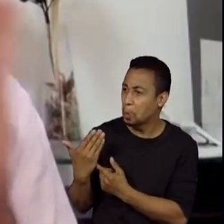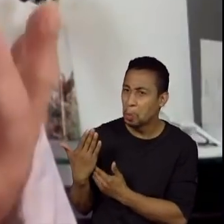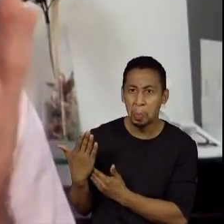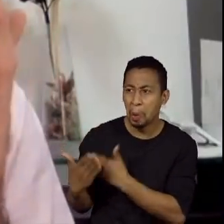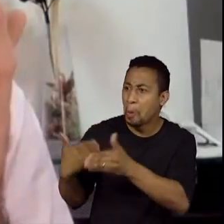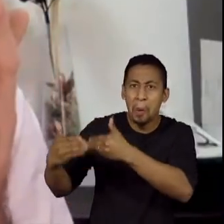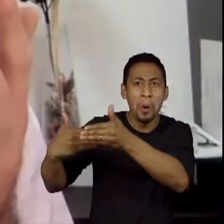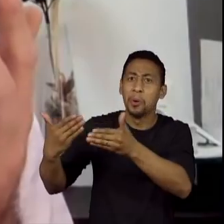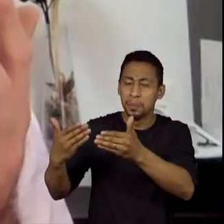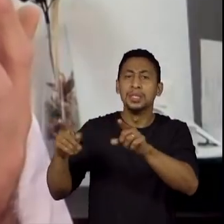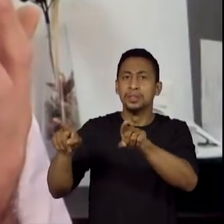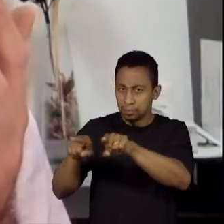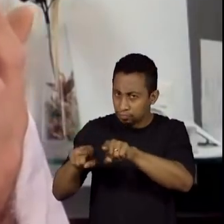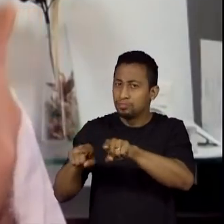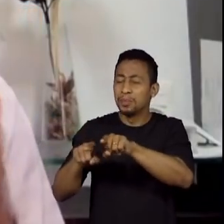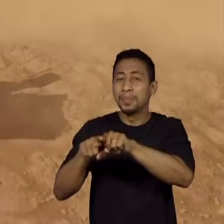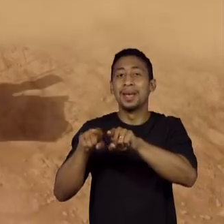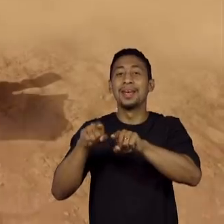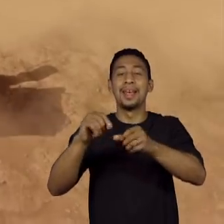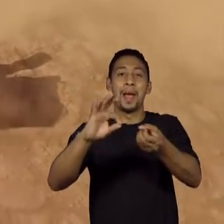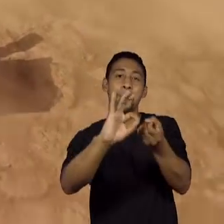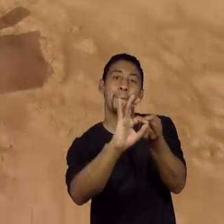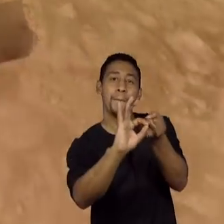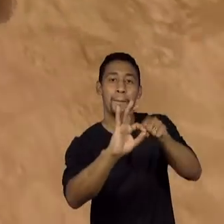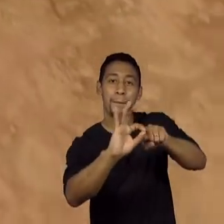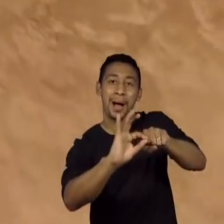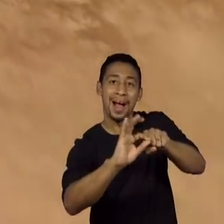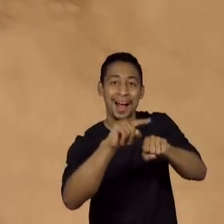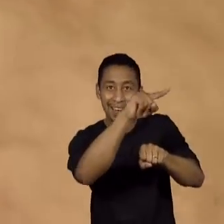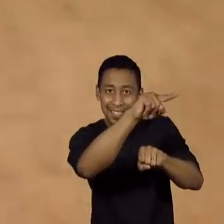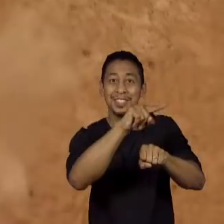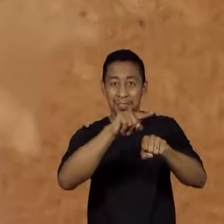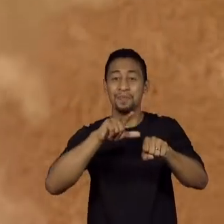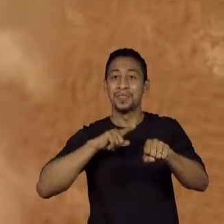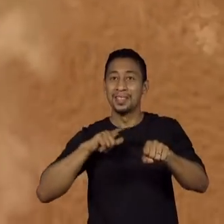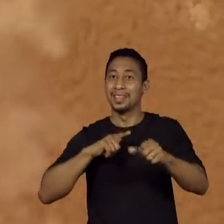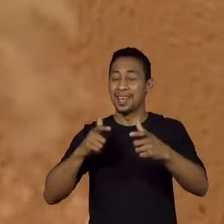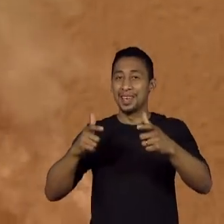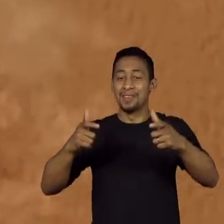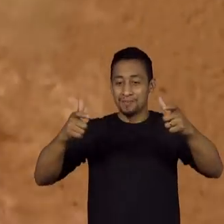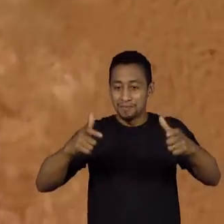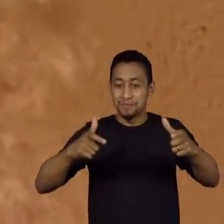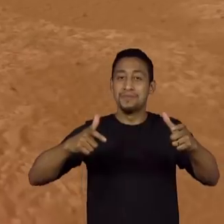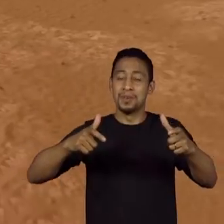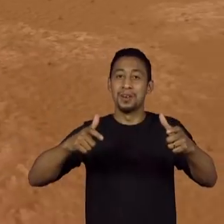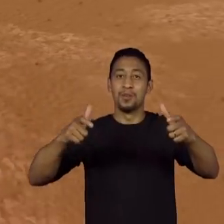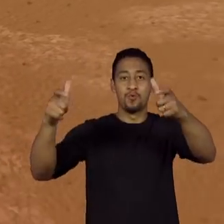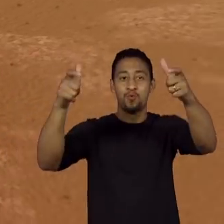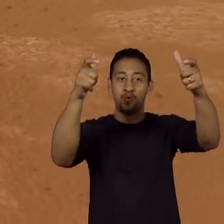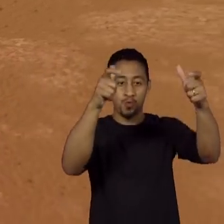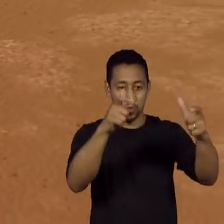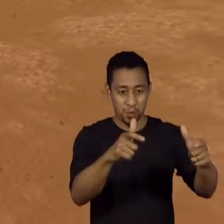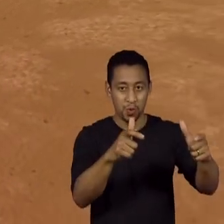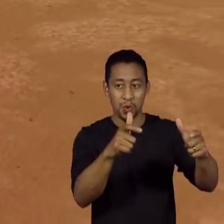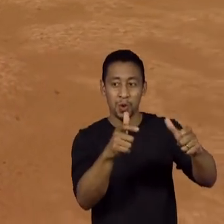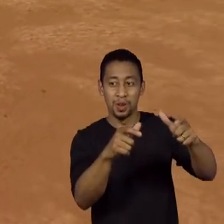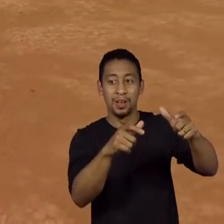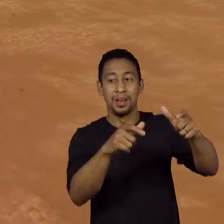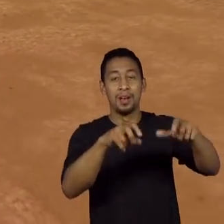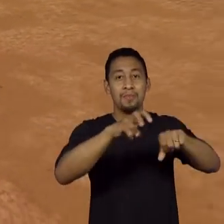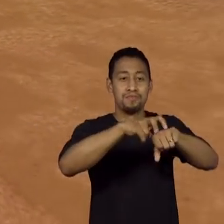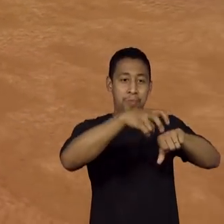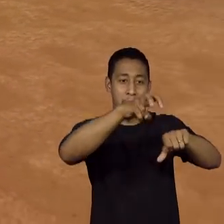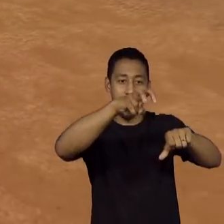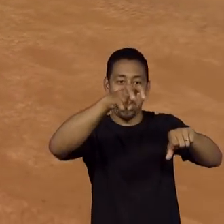as sondas que estão chegando em Marte, a possibilidade da gente encontrar indícios de vida passada no planeta, ou seja, de fósseis,